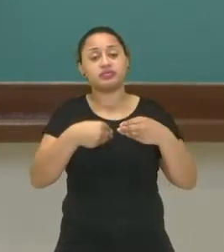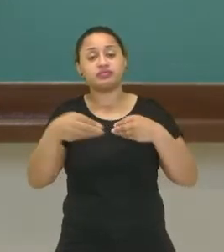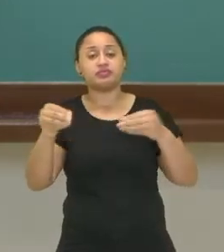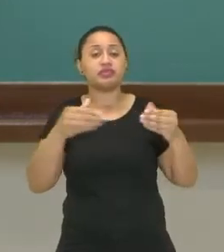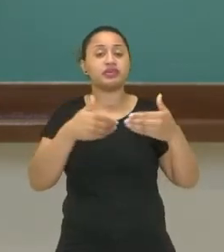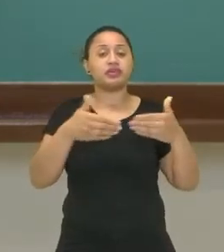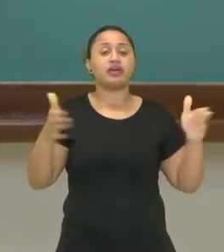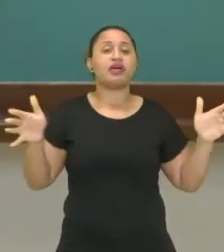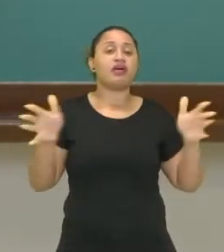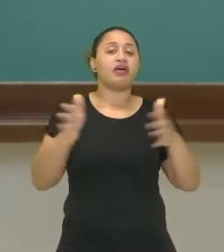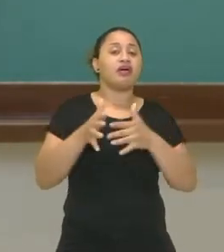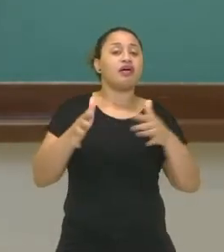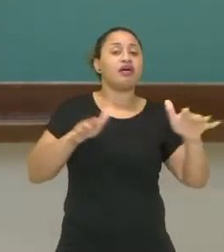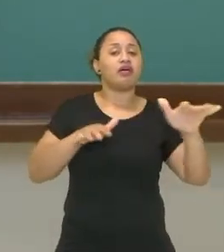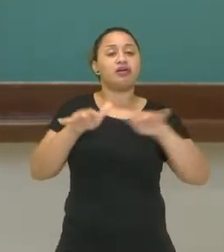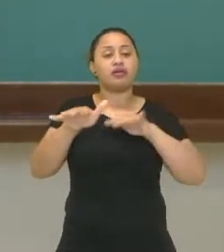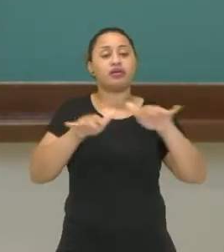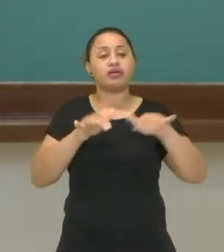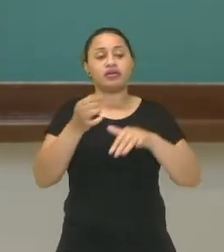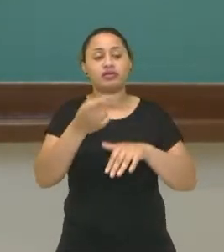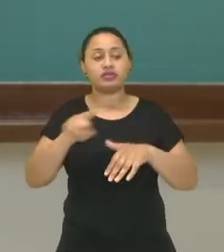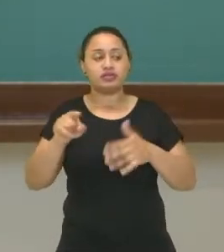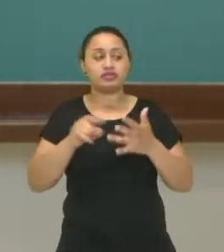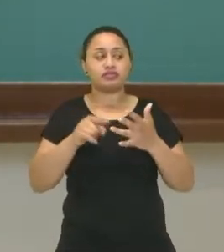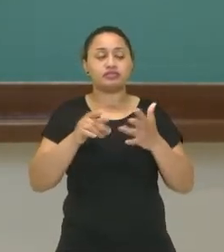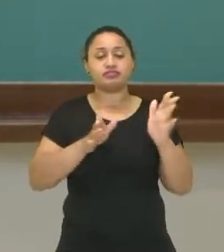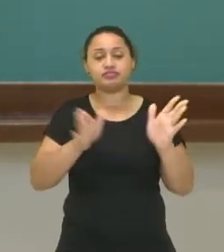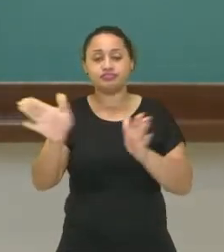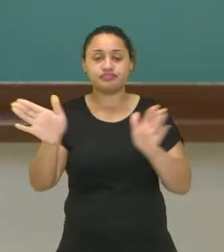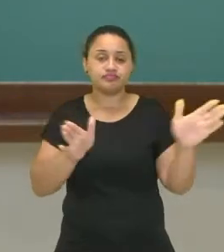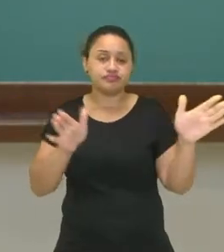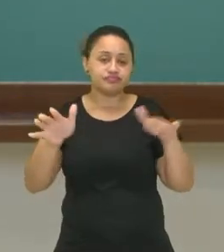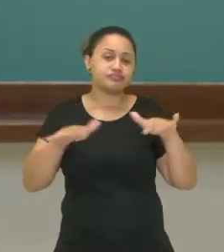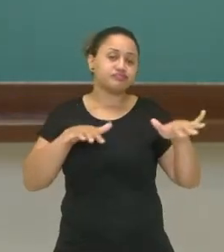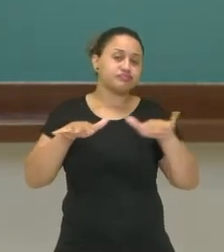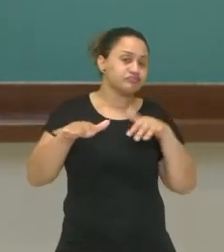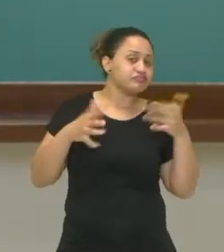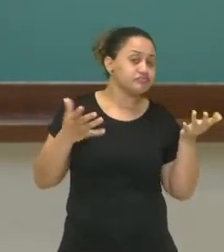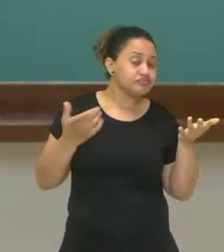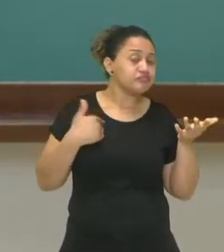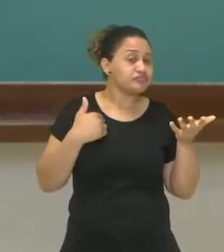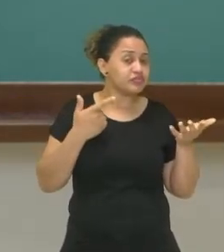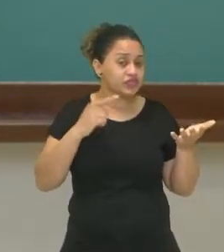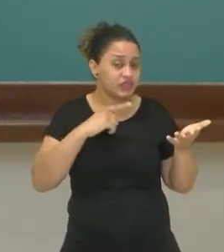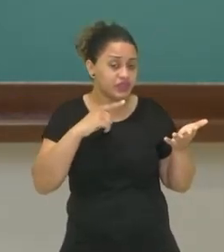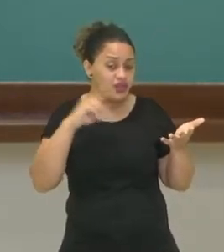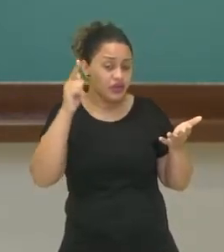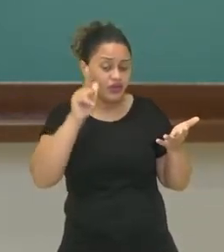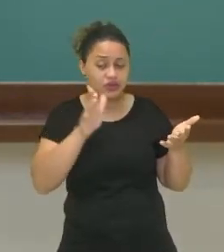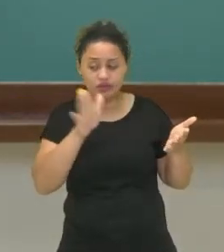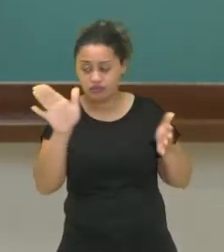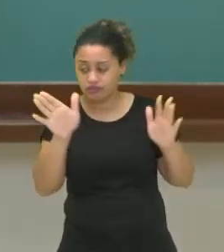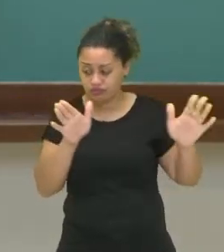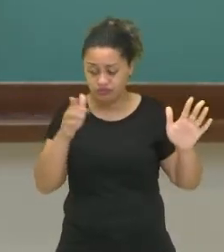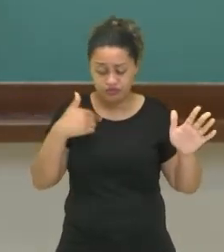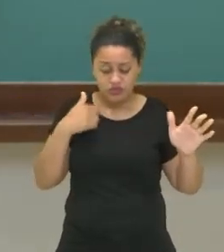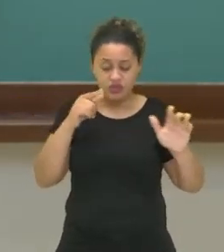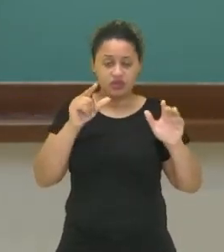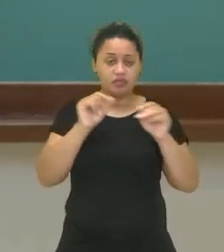meu movimento? Coordenação motora, será que eu tenho coordenação para